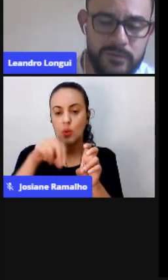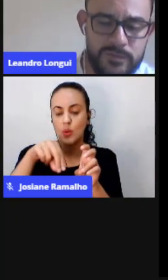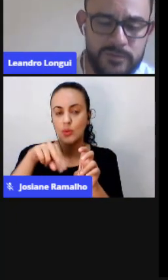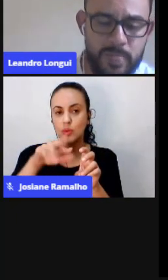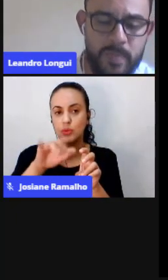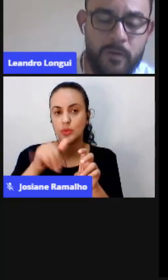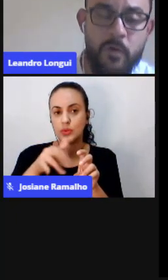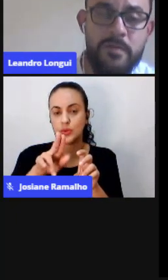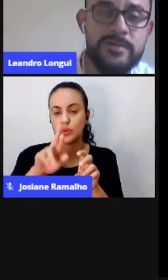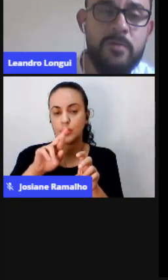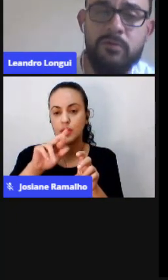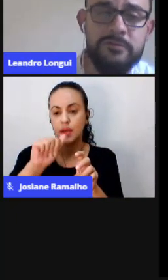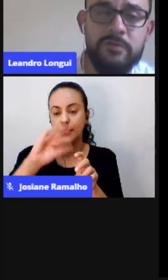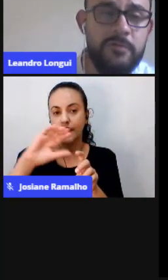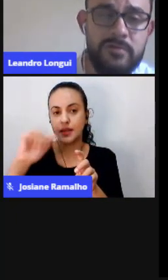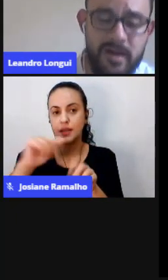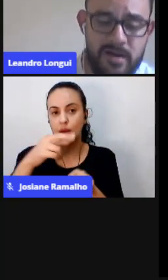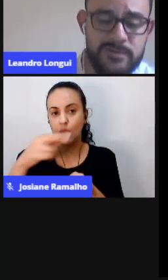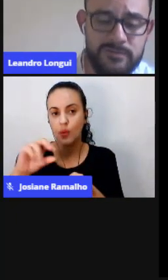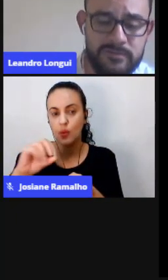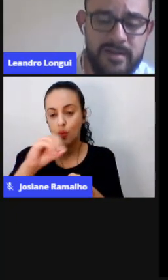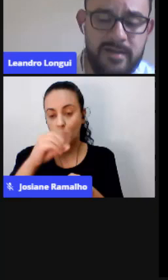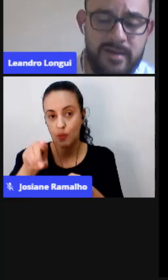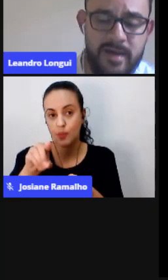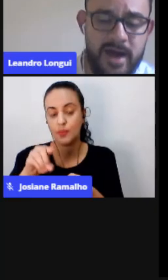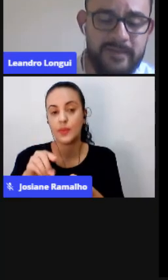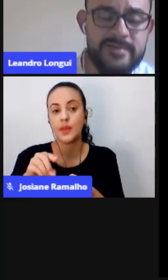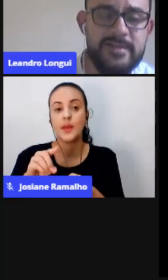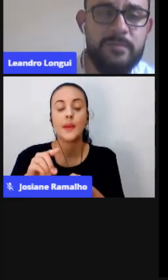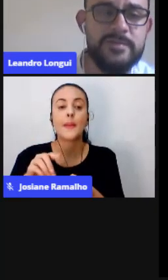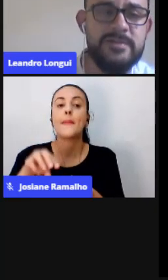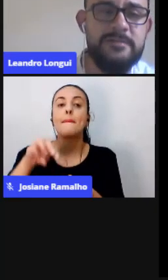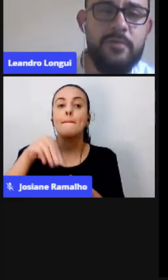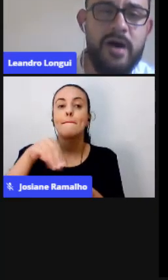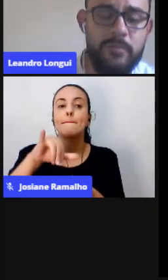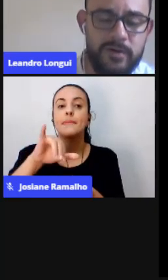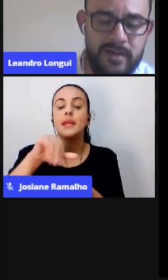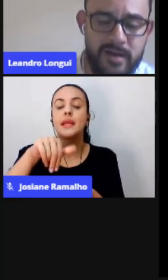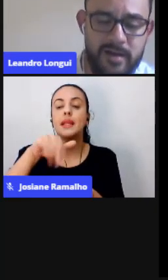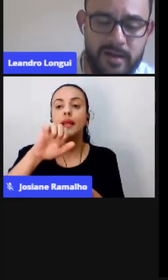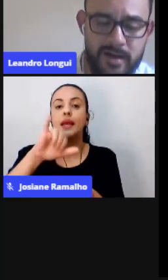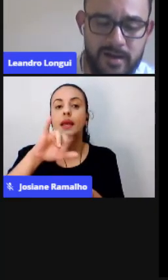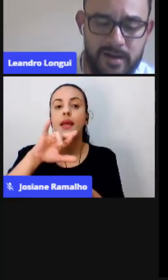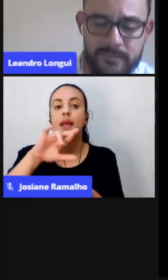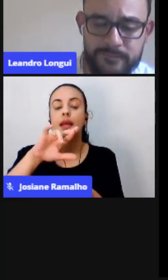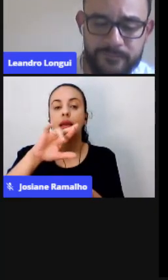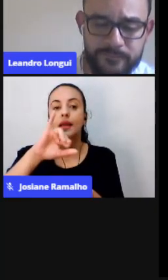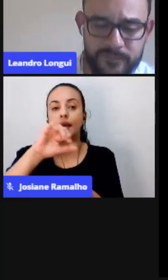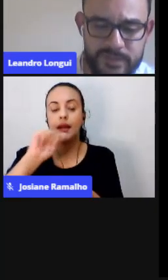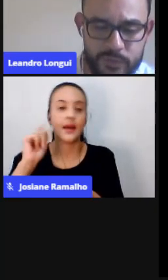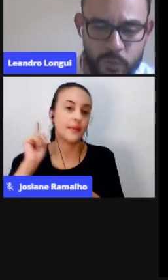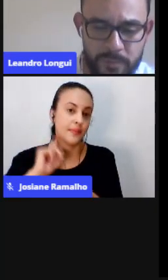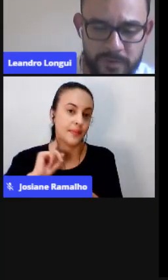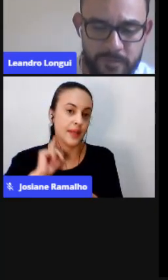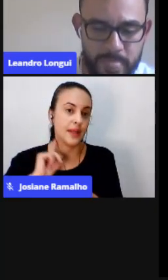aos alunos, ou mesmo quando não for o caso, né? Ainda assim é possível